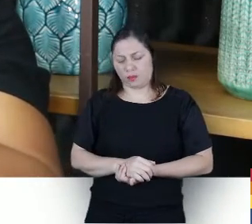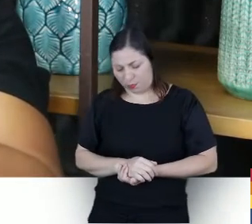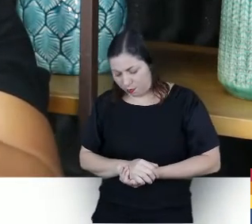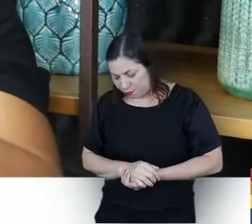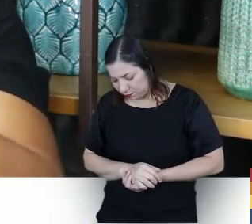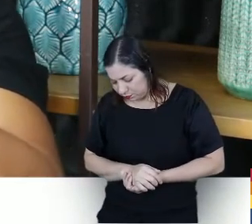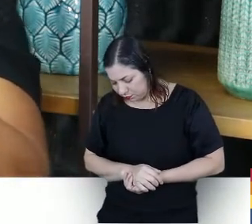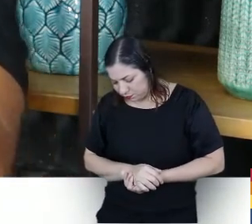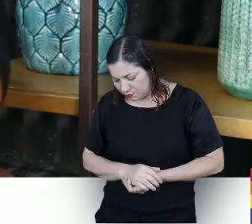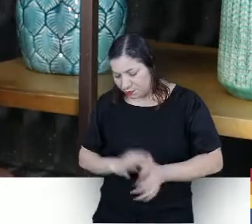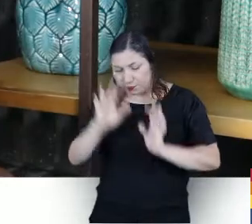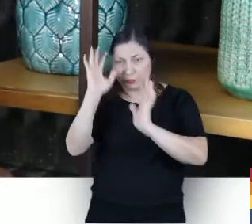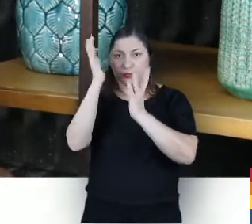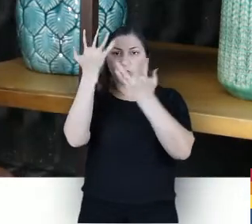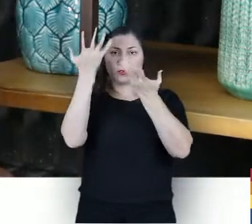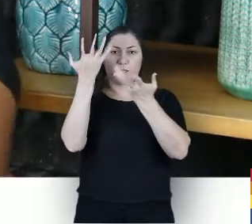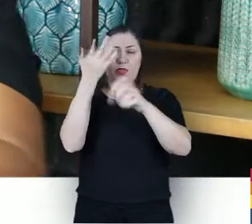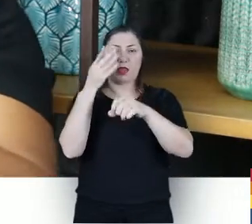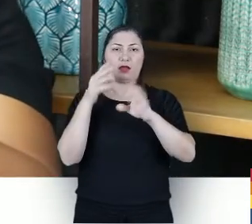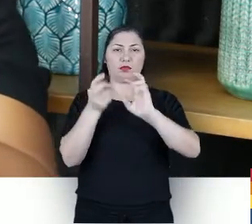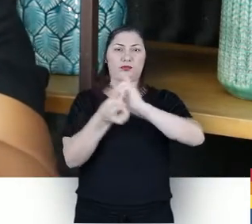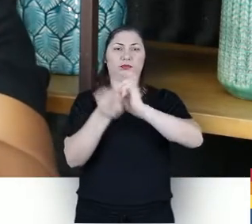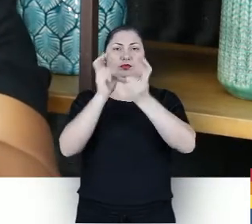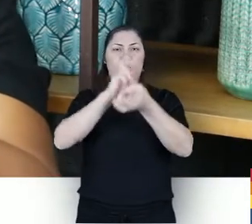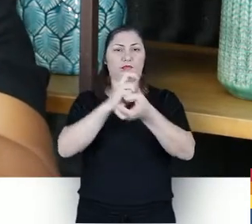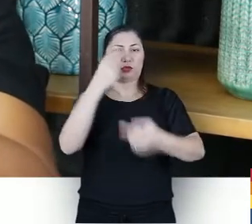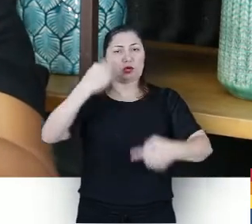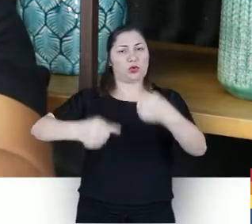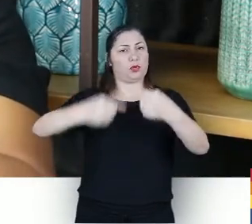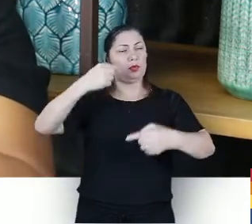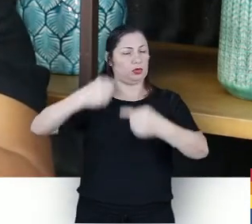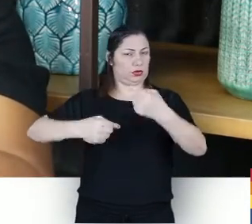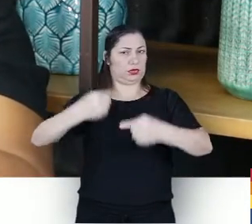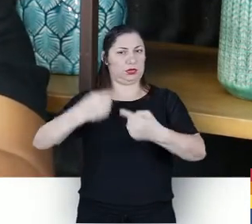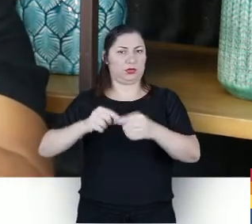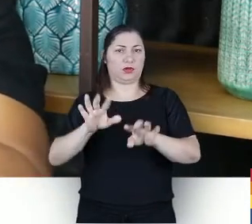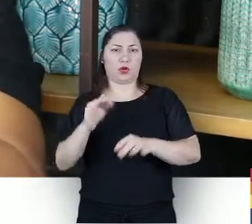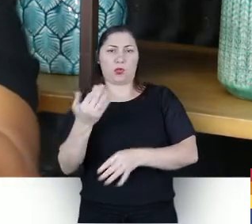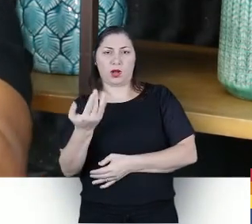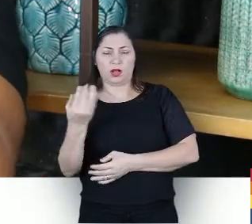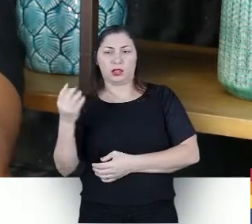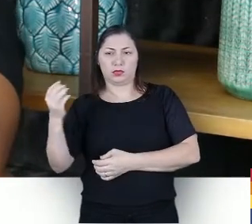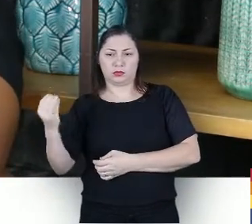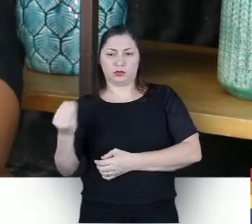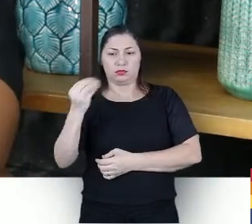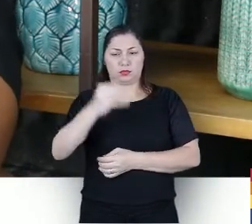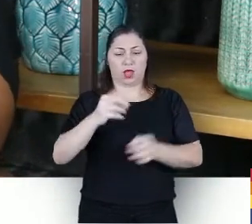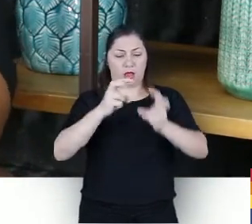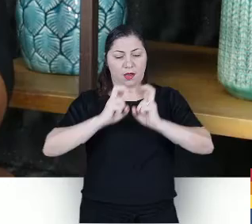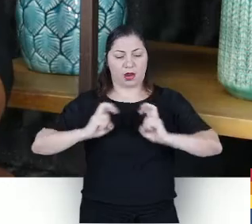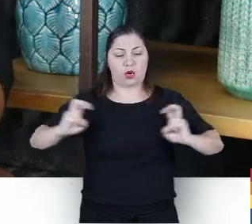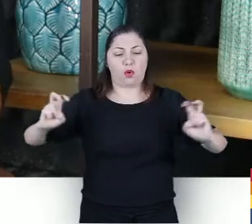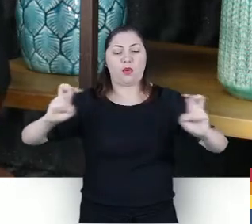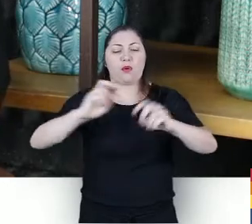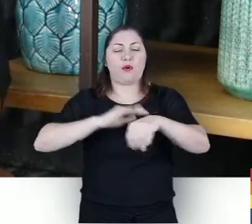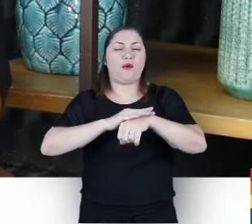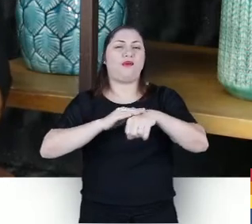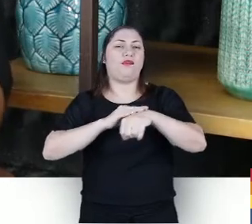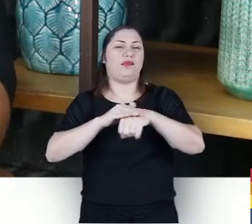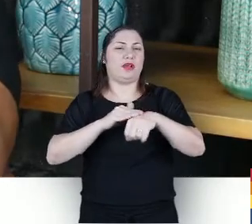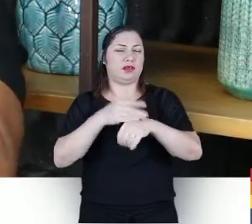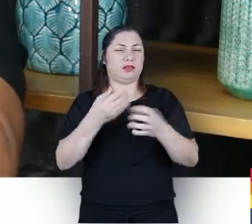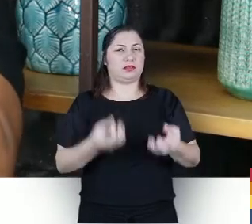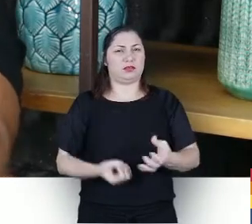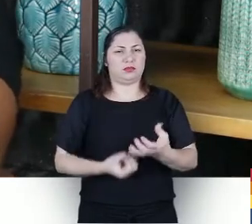ao estudante a vivência, né, dessas práticas corporais de forma consciente e intencional. É um festival esportivo